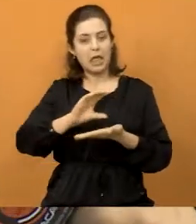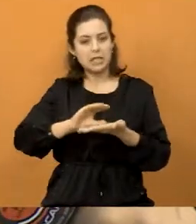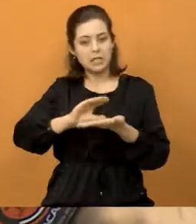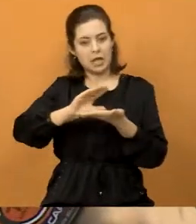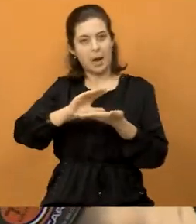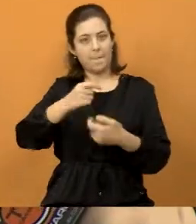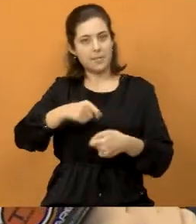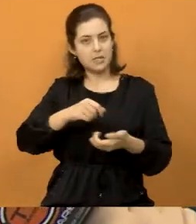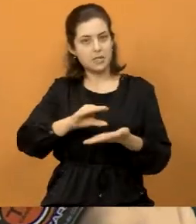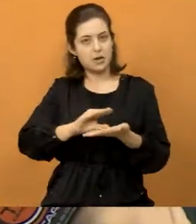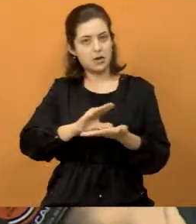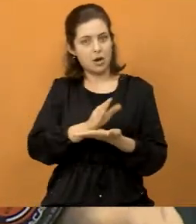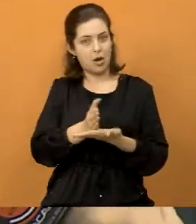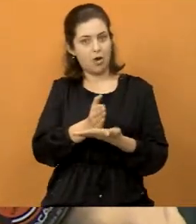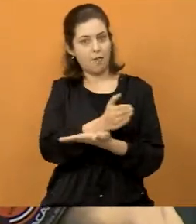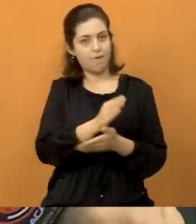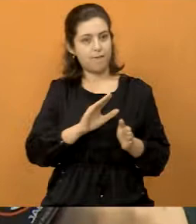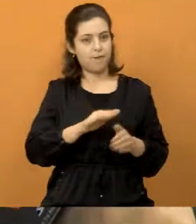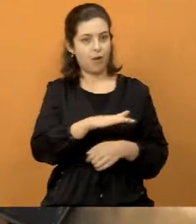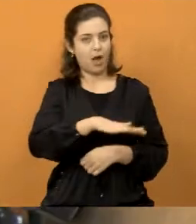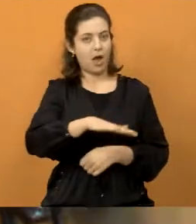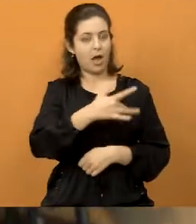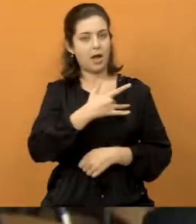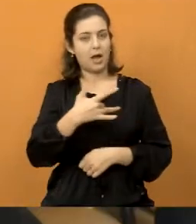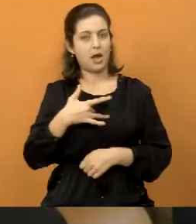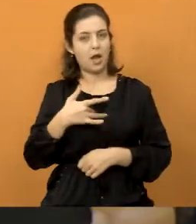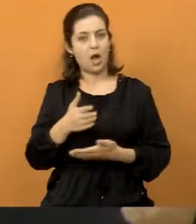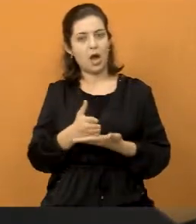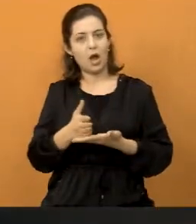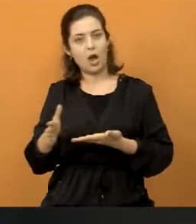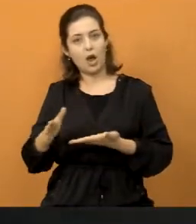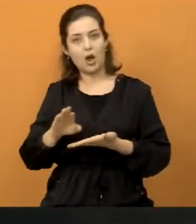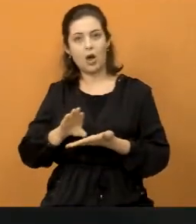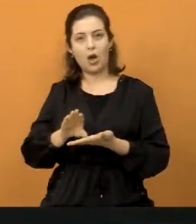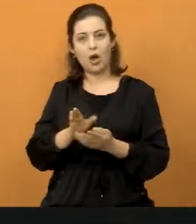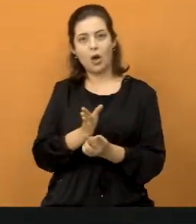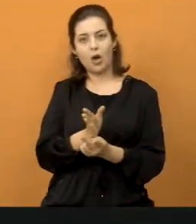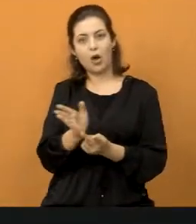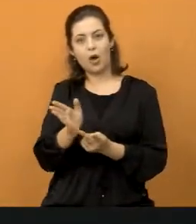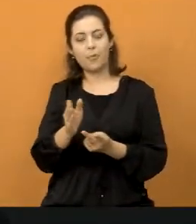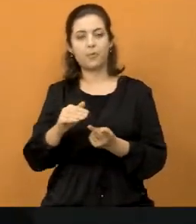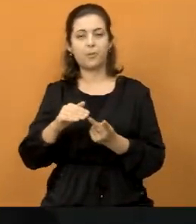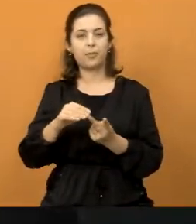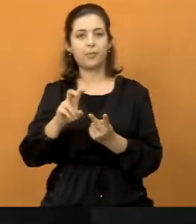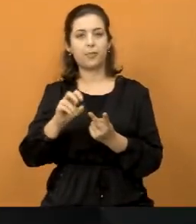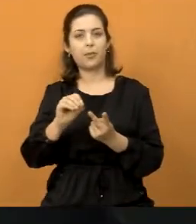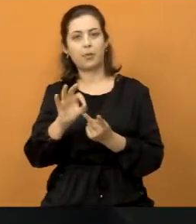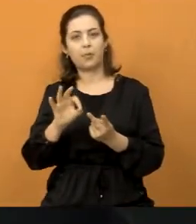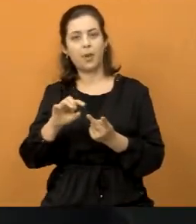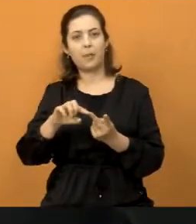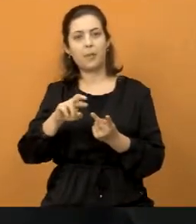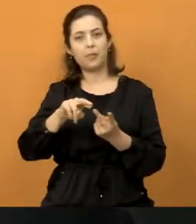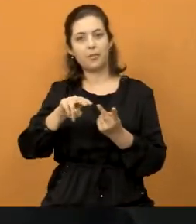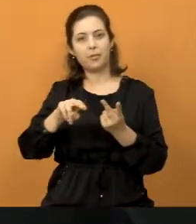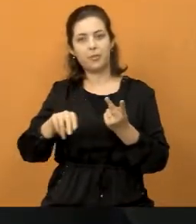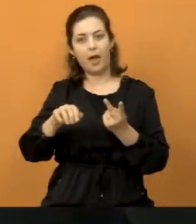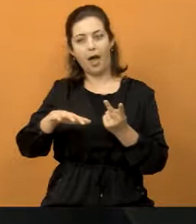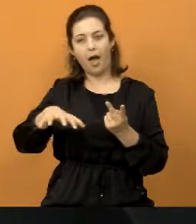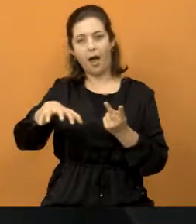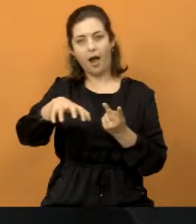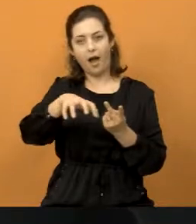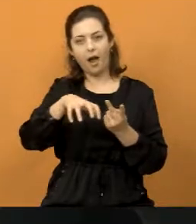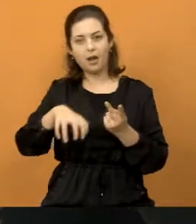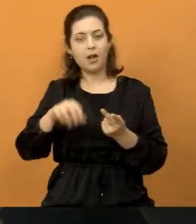precisa ser destinado para a área da saúde ea outra metade como fica olha eu também quero registrar que todos os vereadores